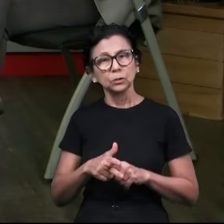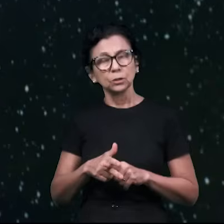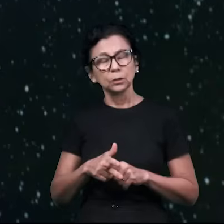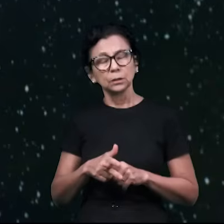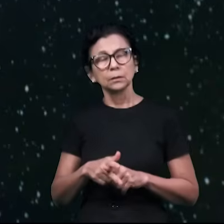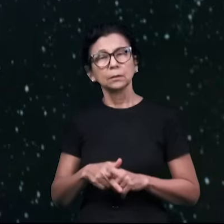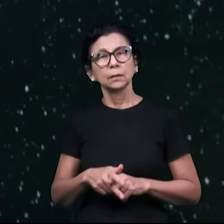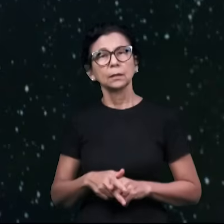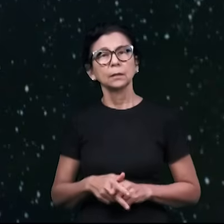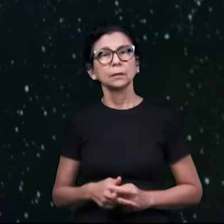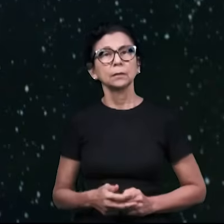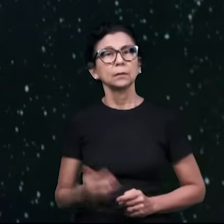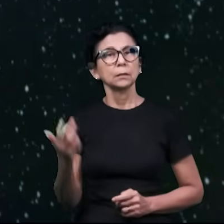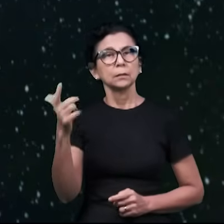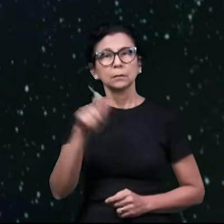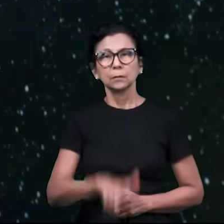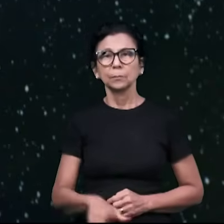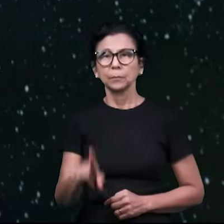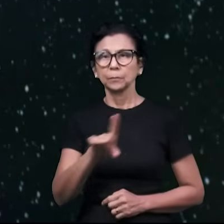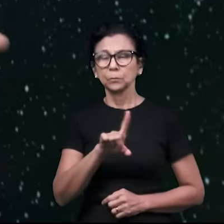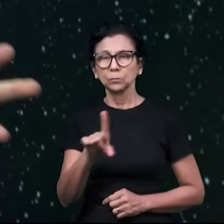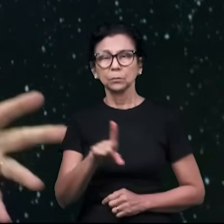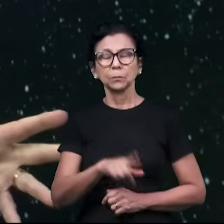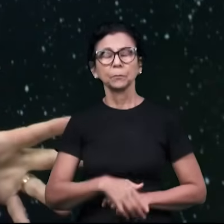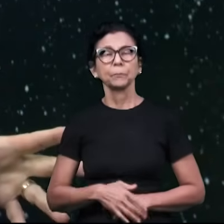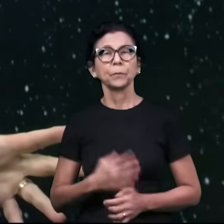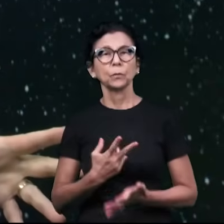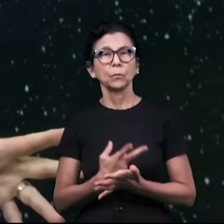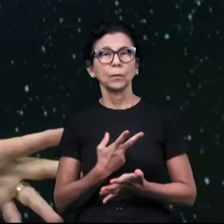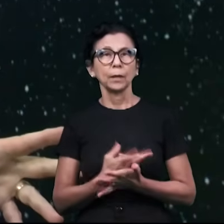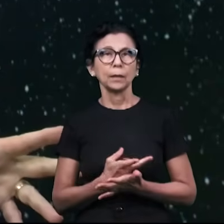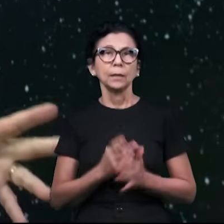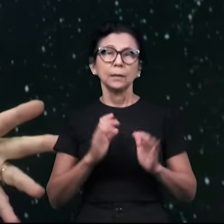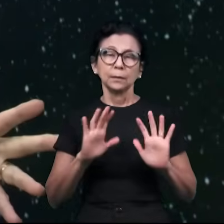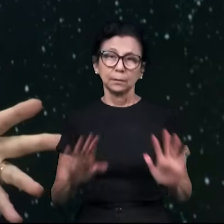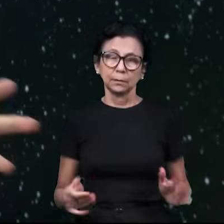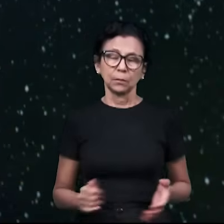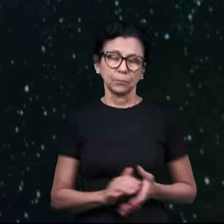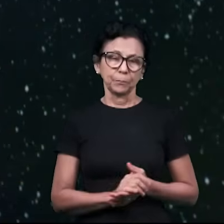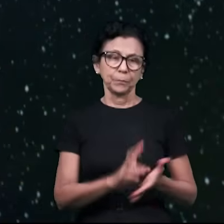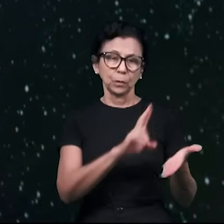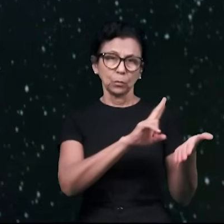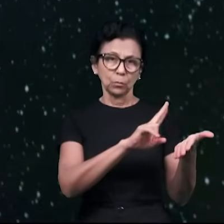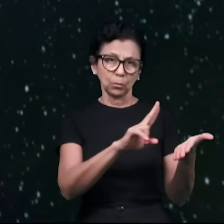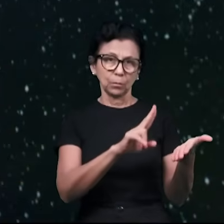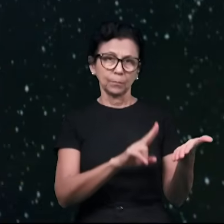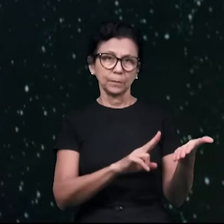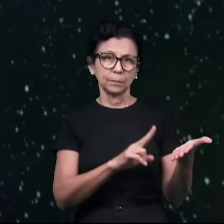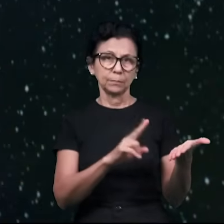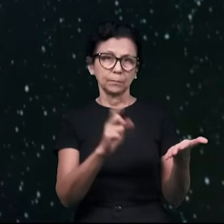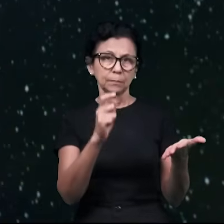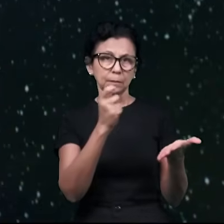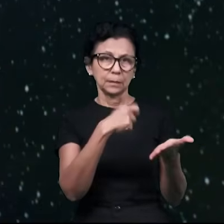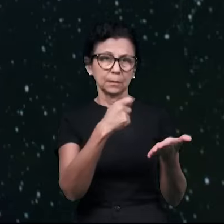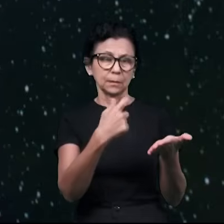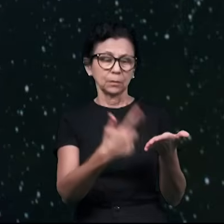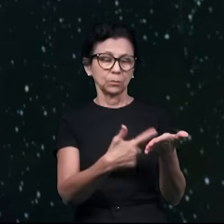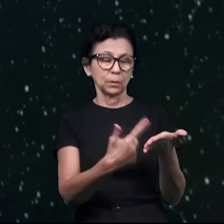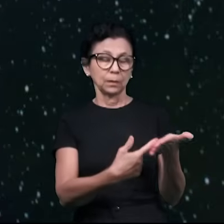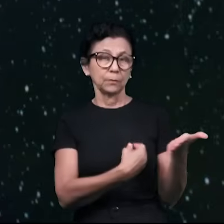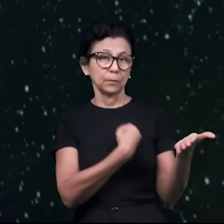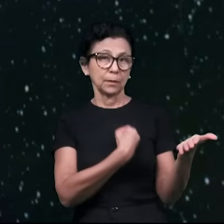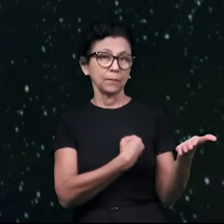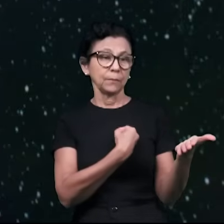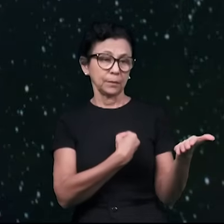a pergunta fala daqueles que têm o nome no livro da vida. Sim. E a resposta